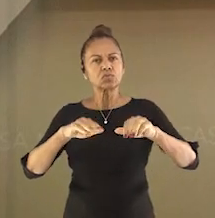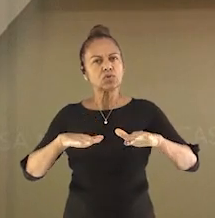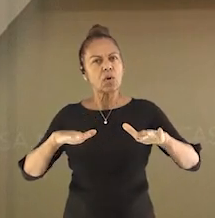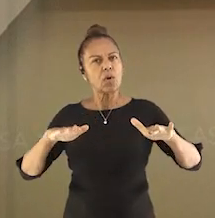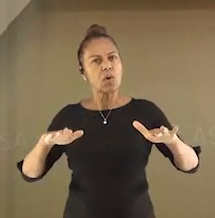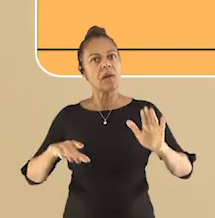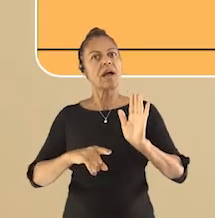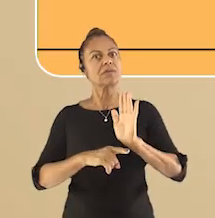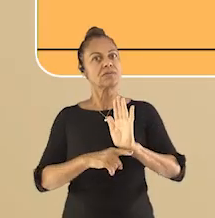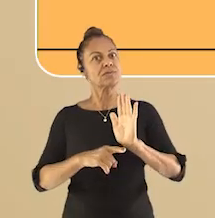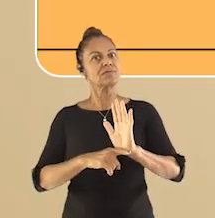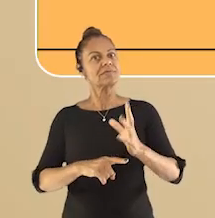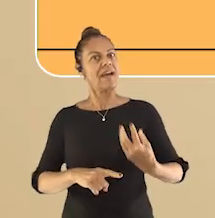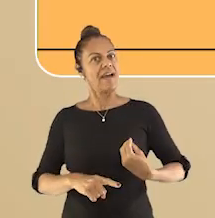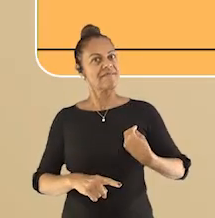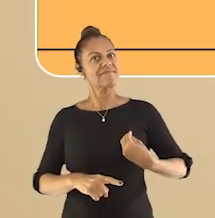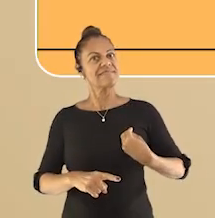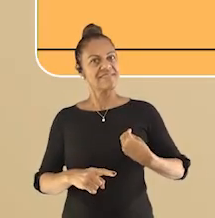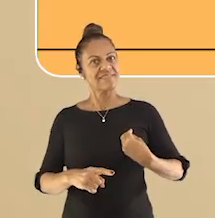escrita.